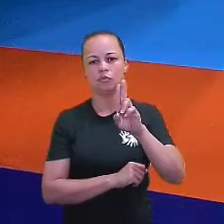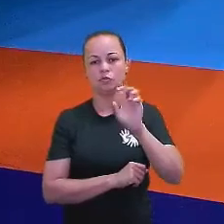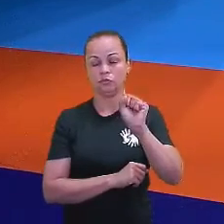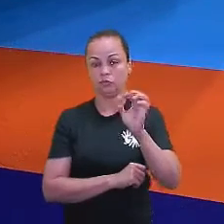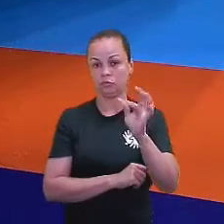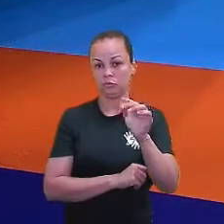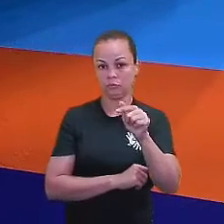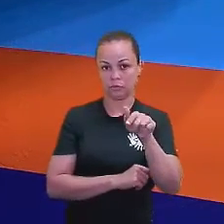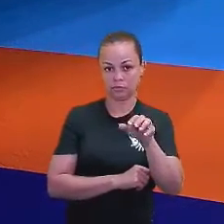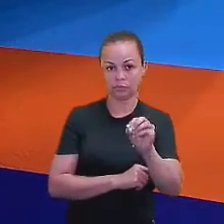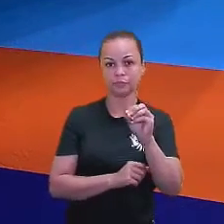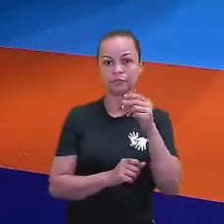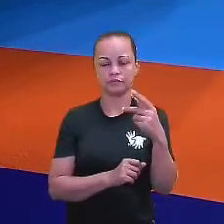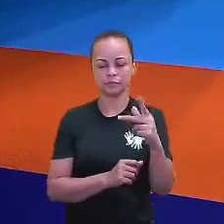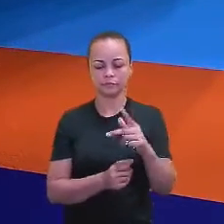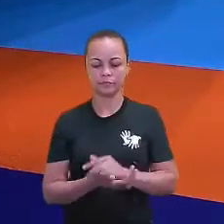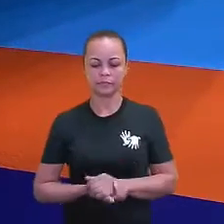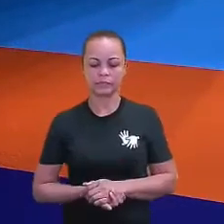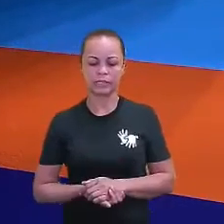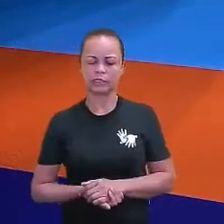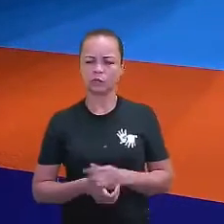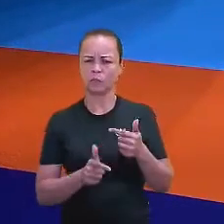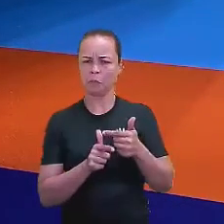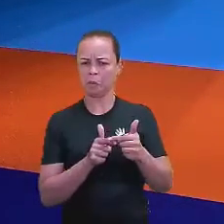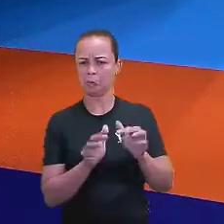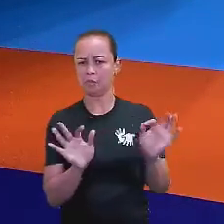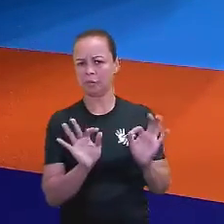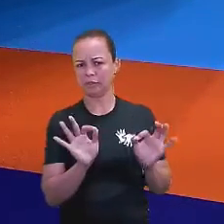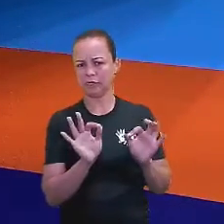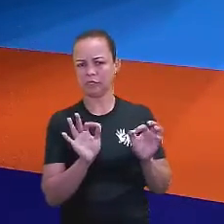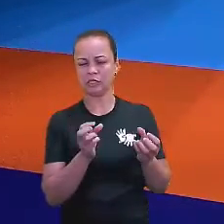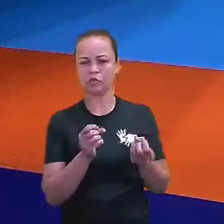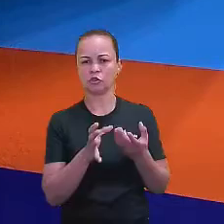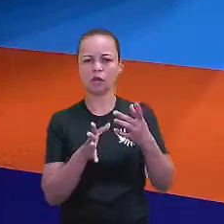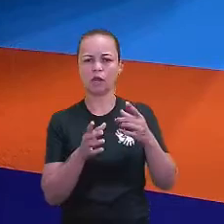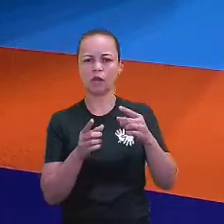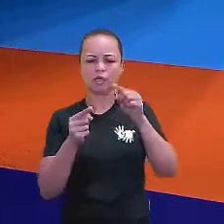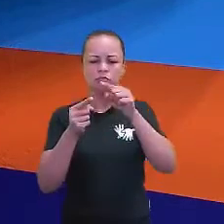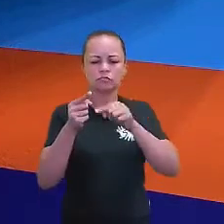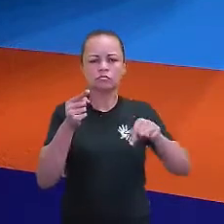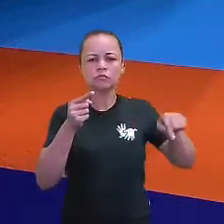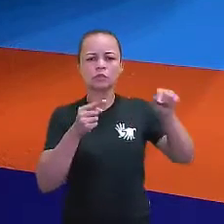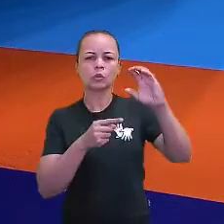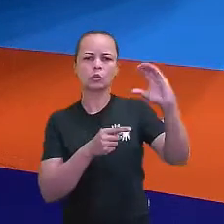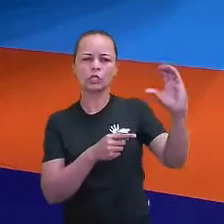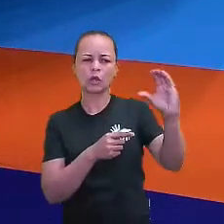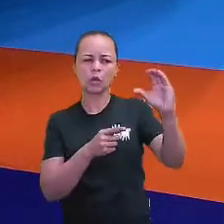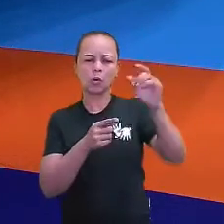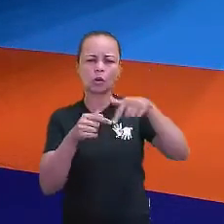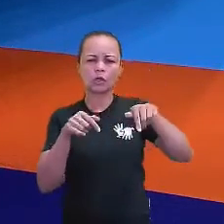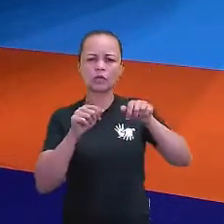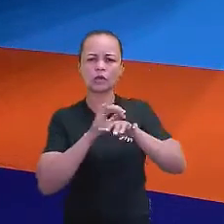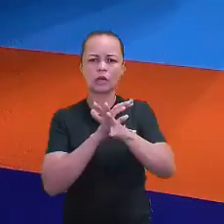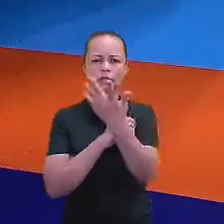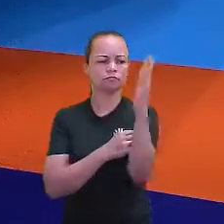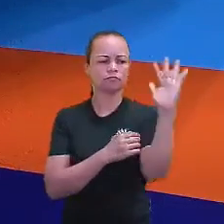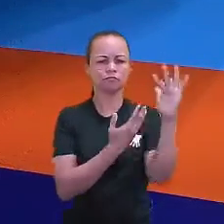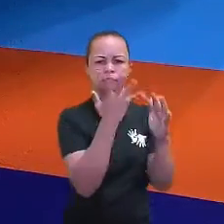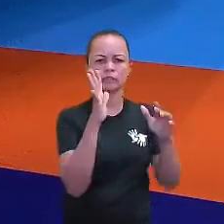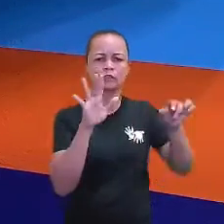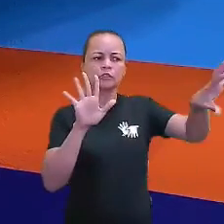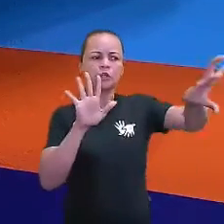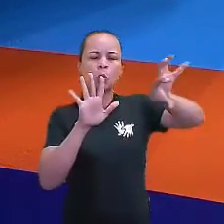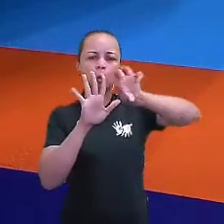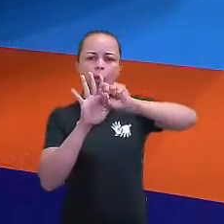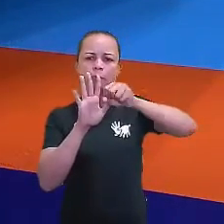quantidade razoável, não há problema desse jogar, ou seja, voltar esse carbono para a natureza ou para a atmosfera e depois ser